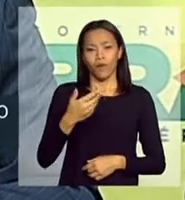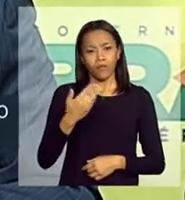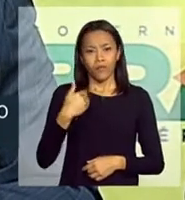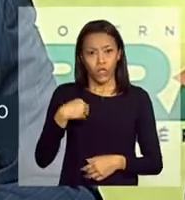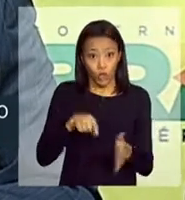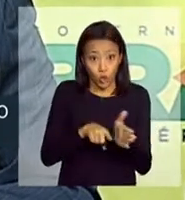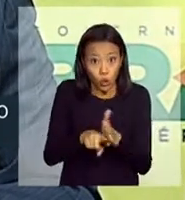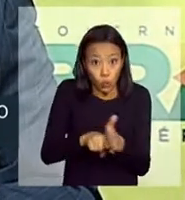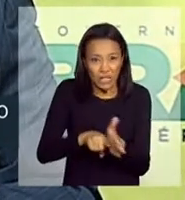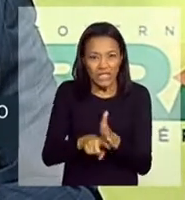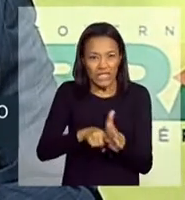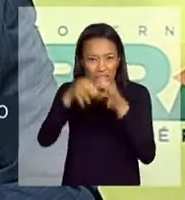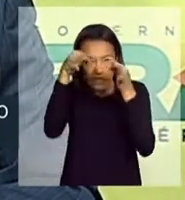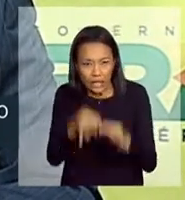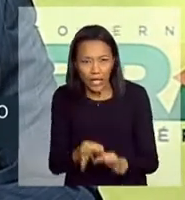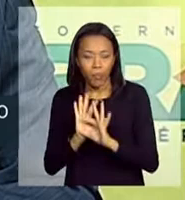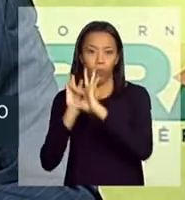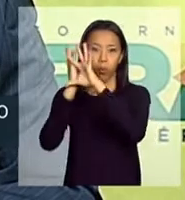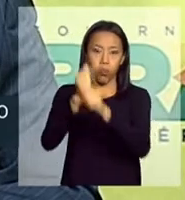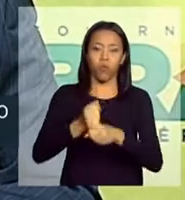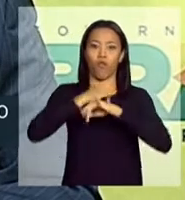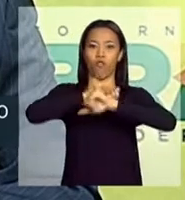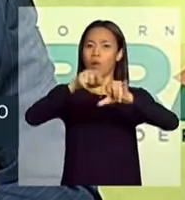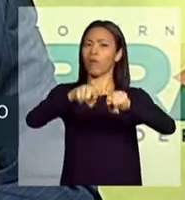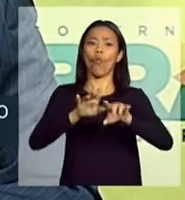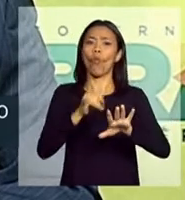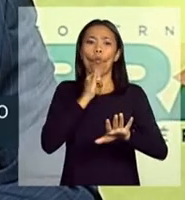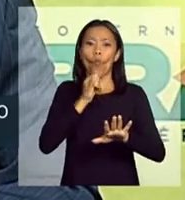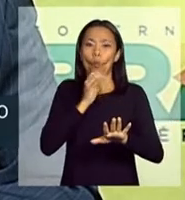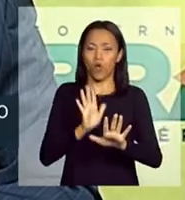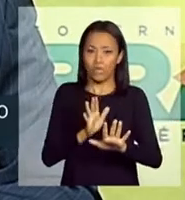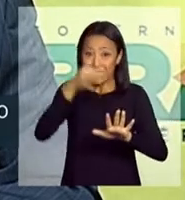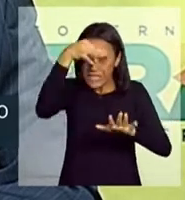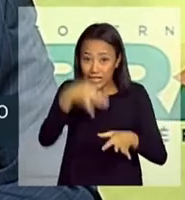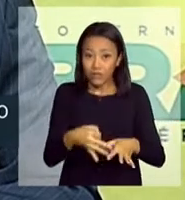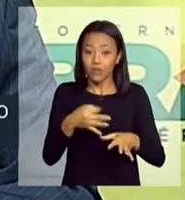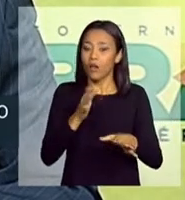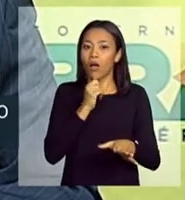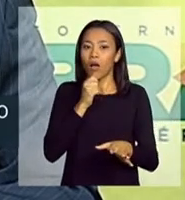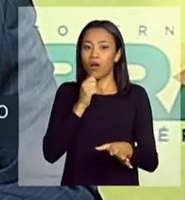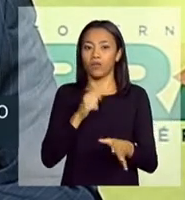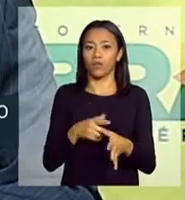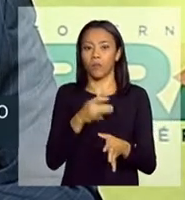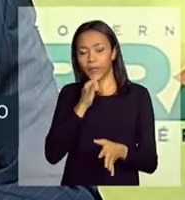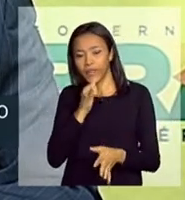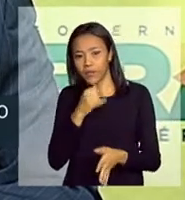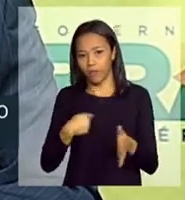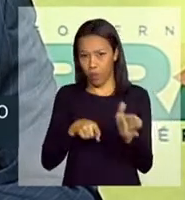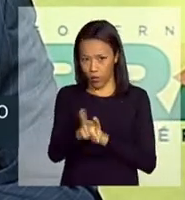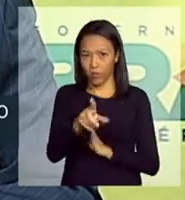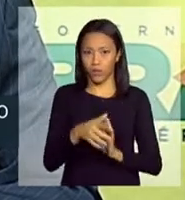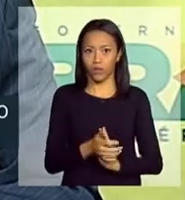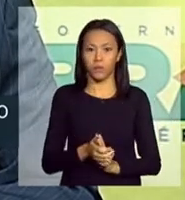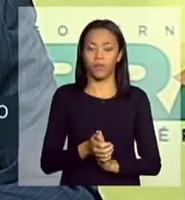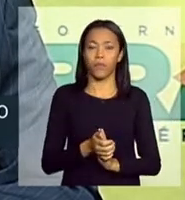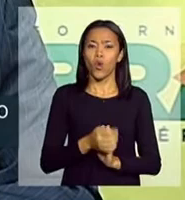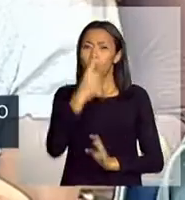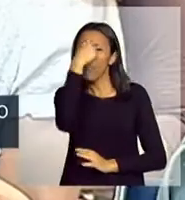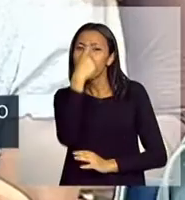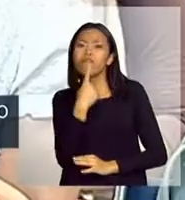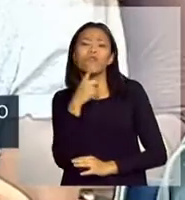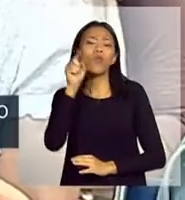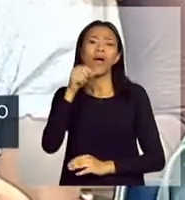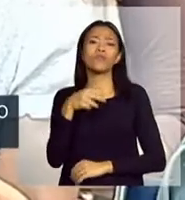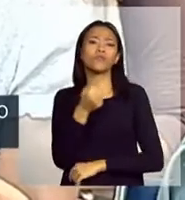um estudo mais rigoroso sobre isso para ter uma análise conclusivos não temos Ainda mais por exemplo perfil dos